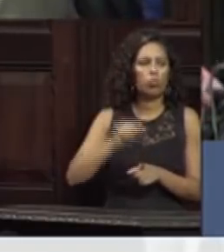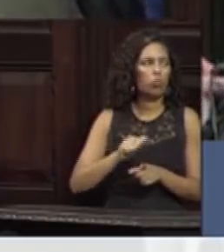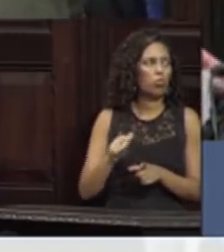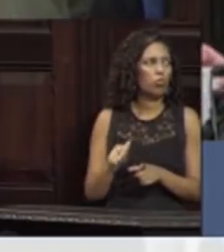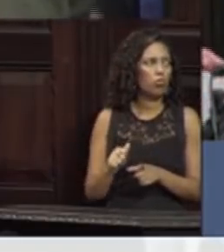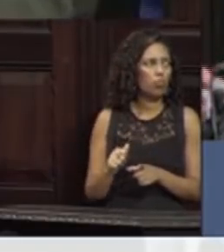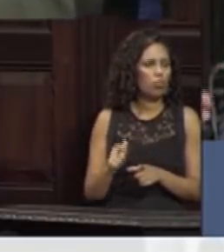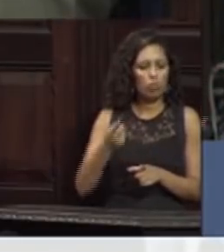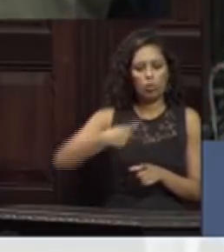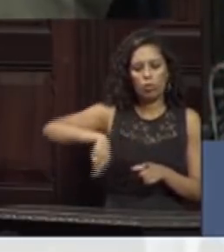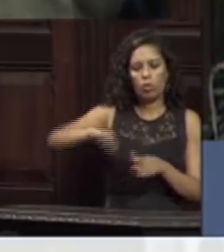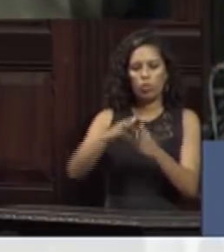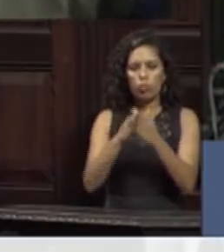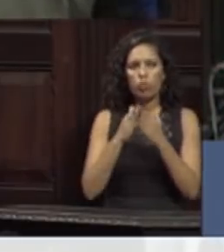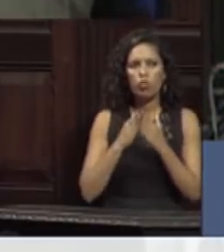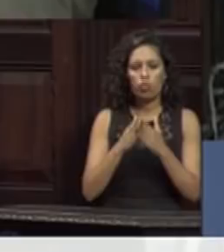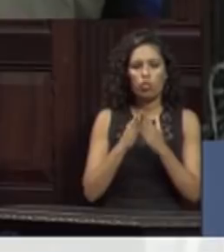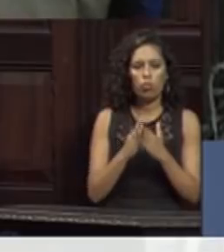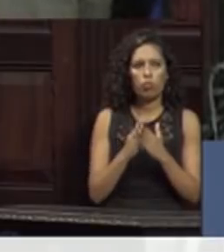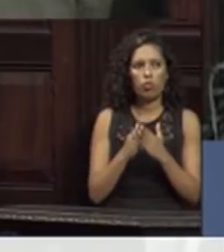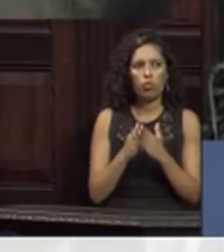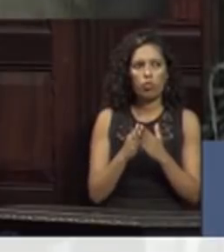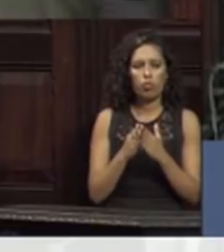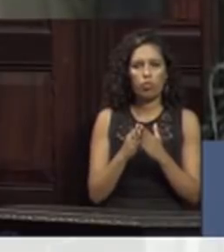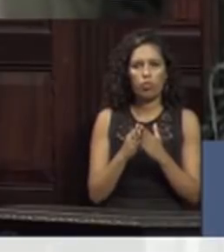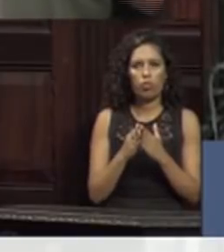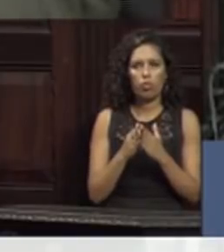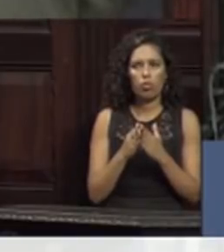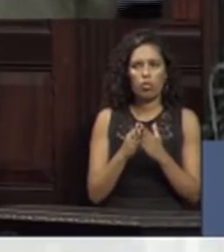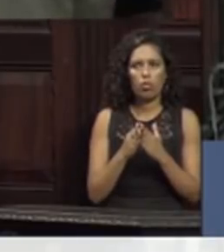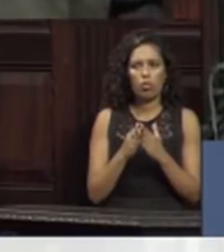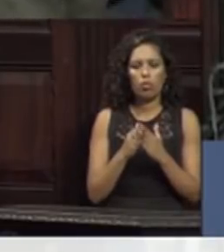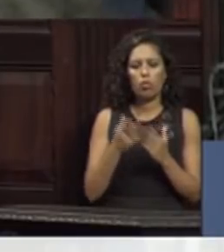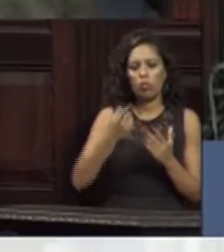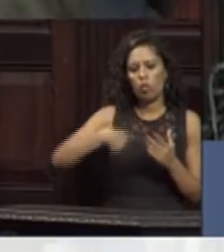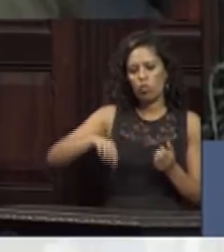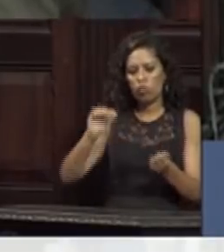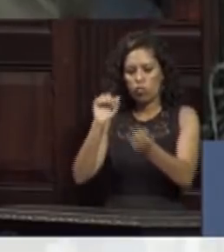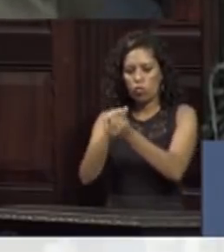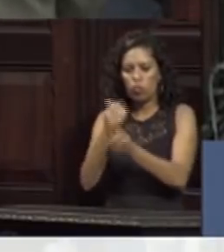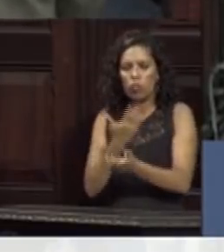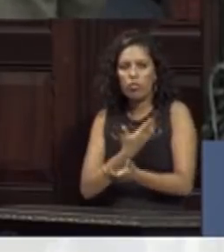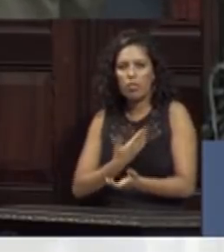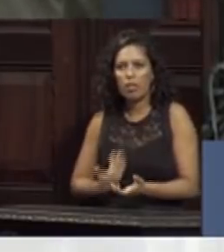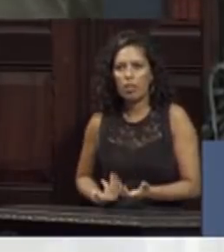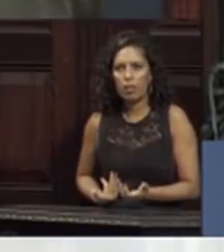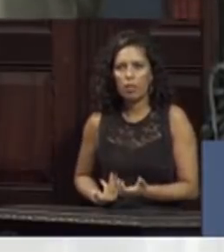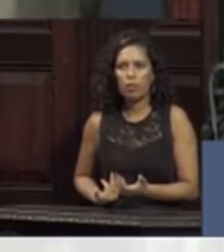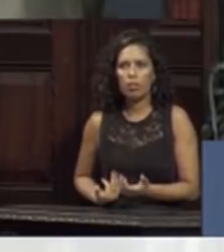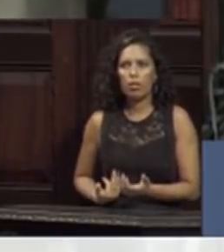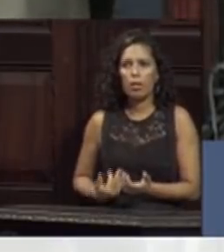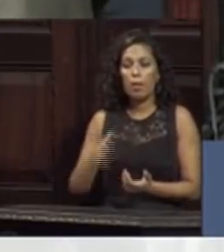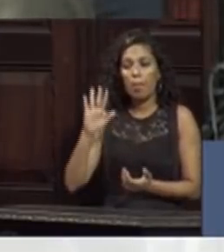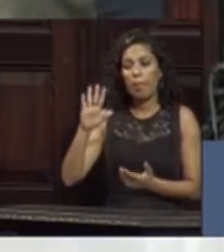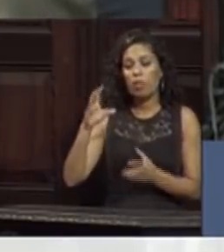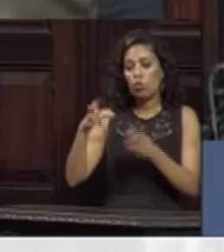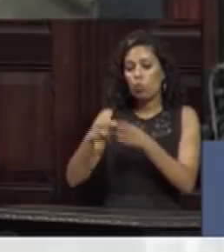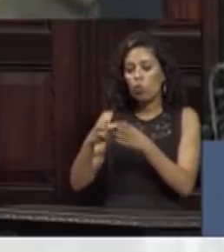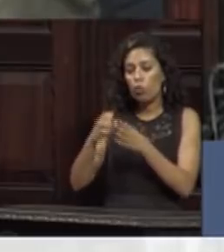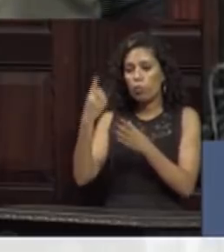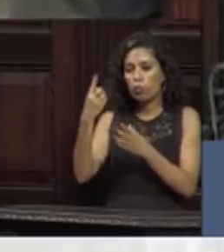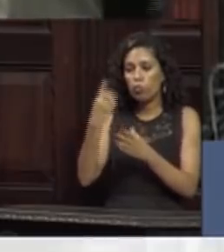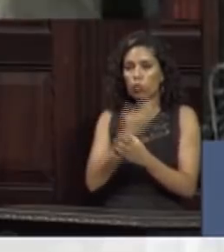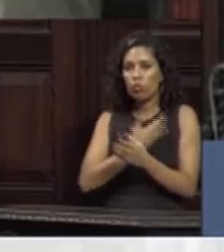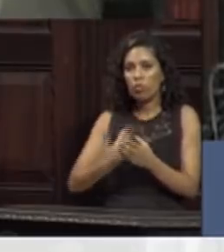Nós pedimos um tempo, levamos a questão ao governo e parte do governo não queria, porque tem